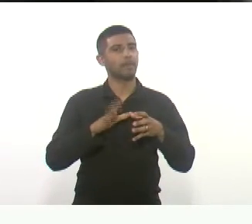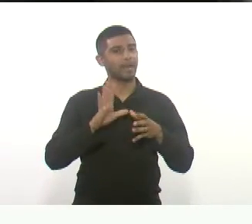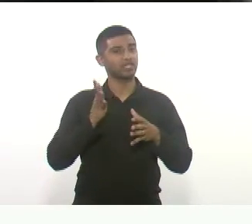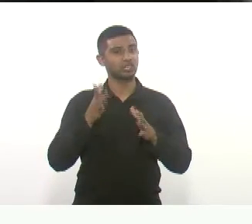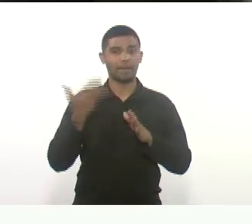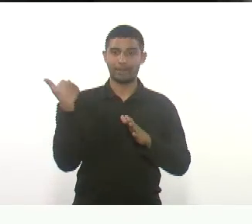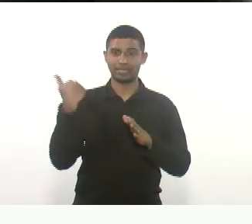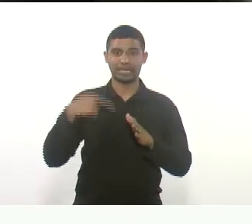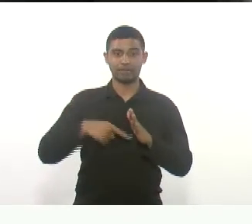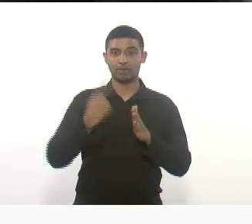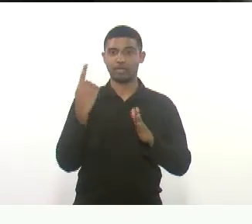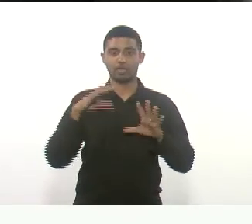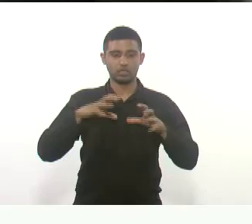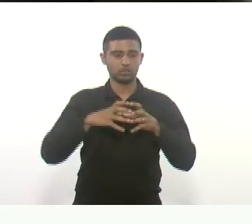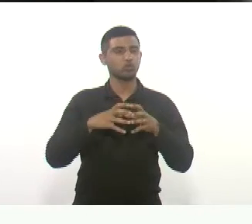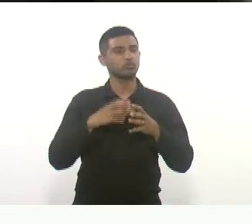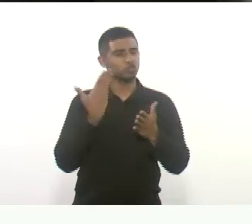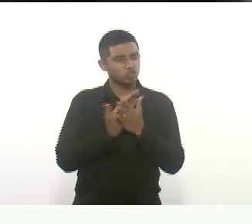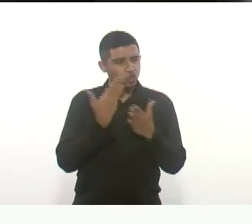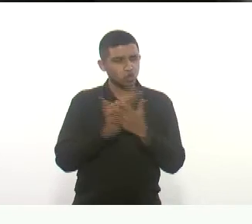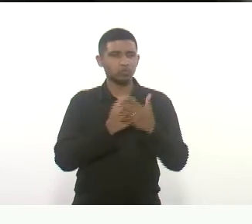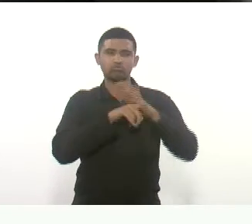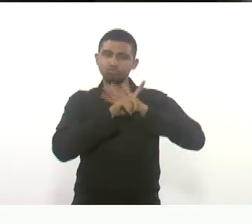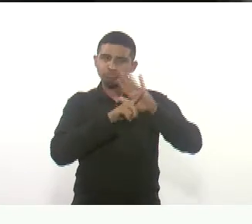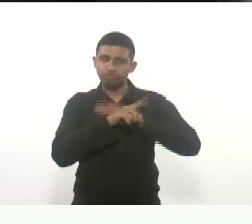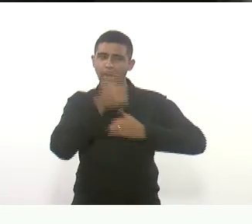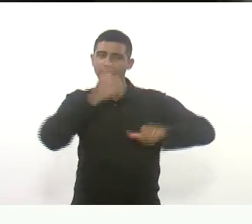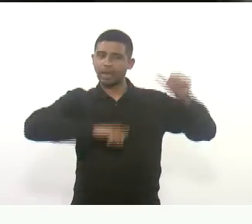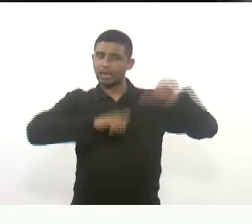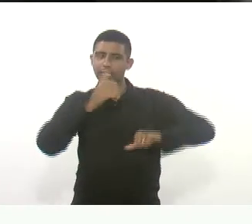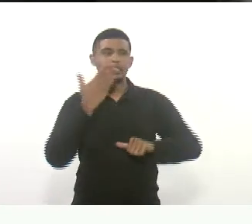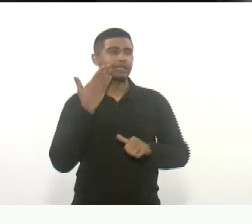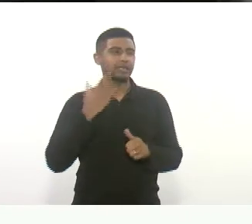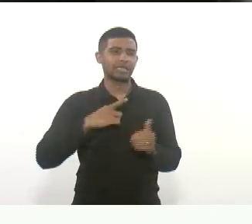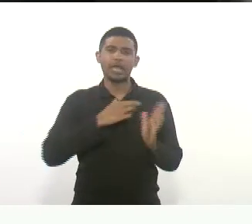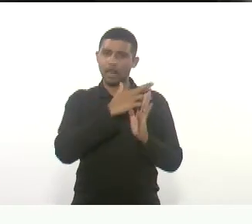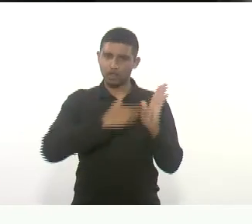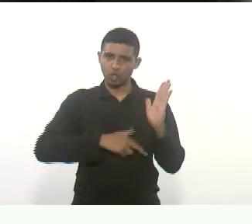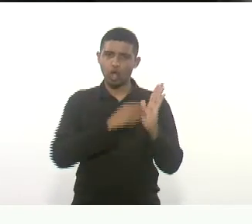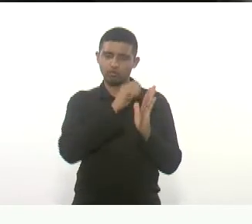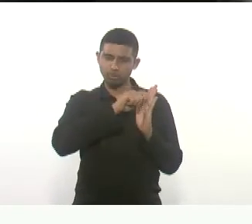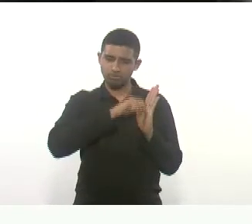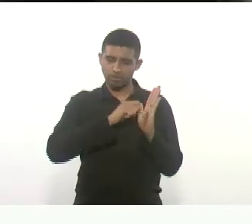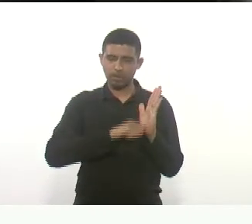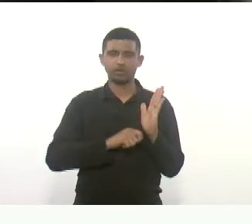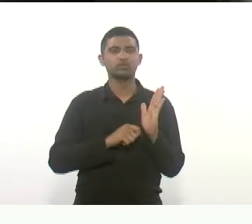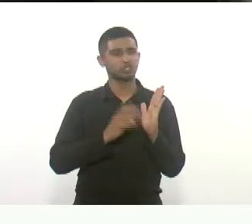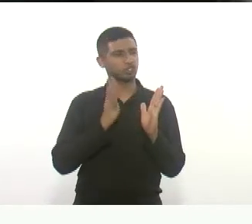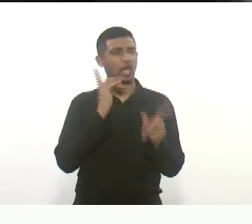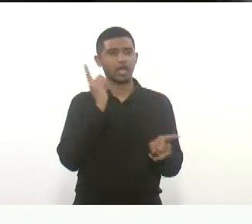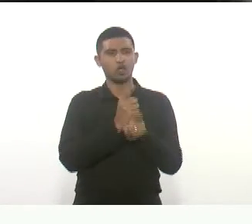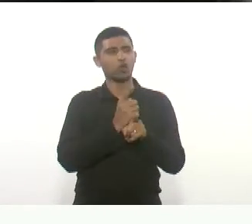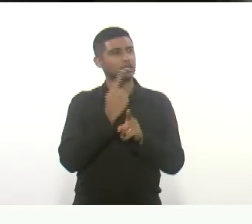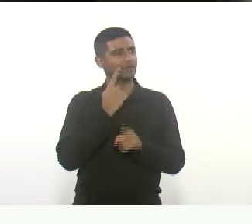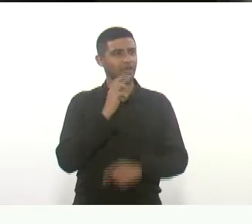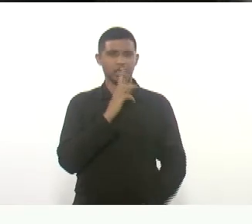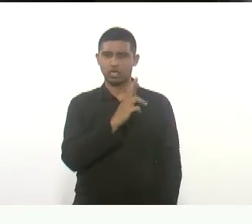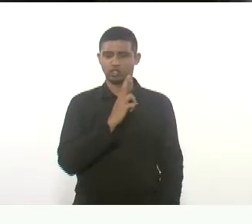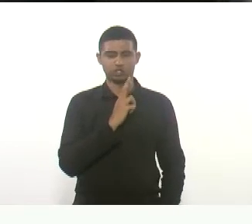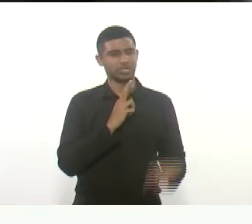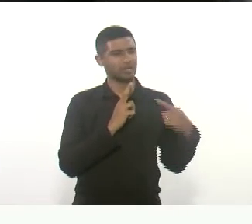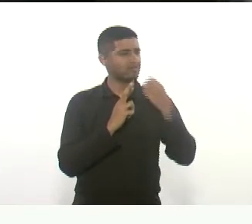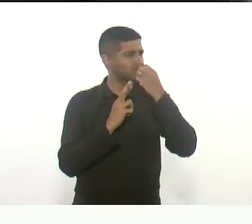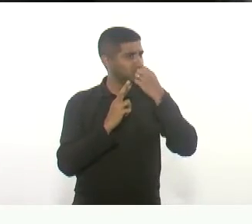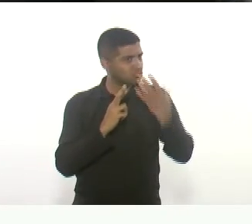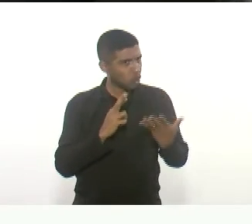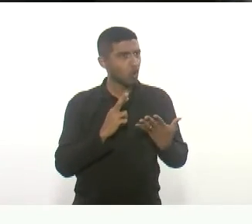foram feitos, que estão citados nesse relatório, você já encontra um resultado muito